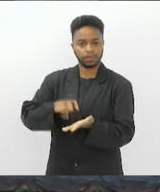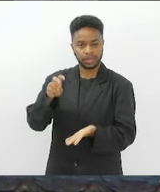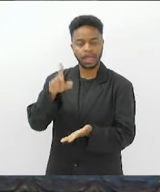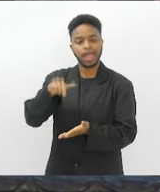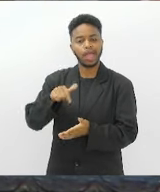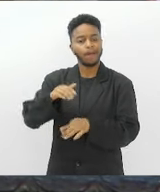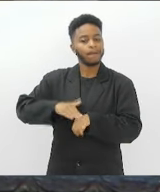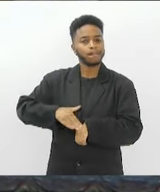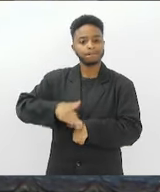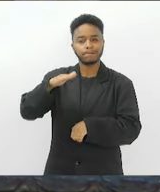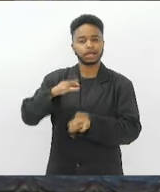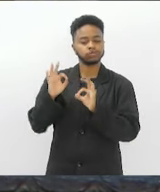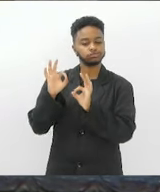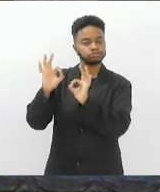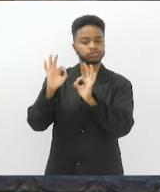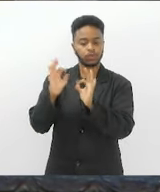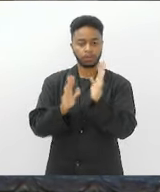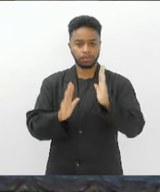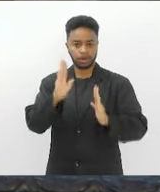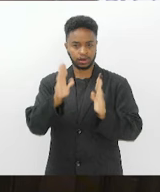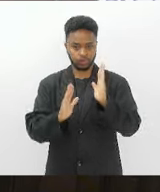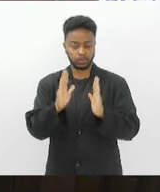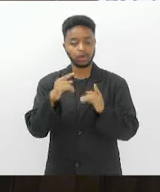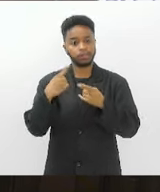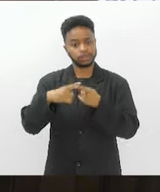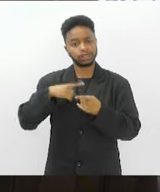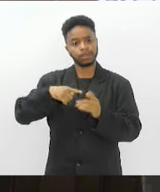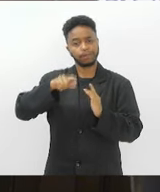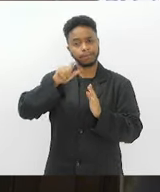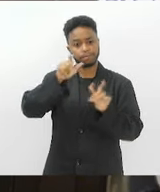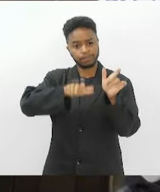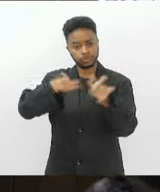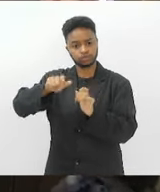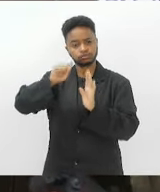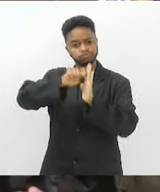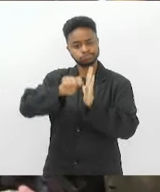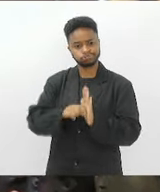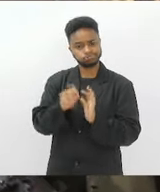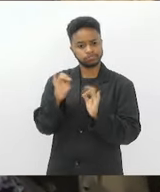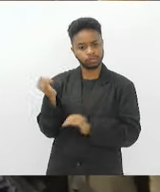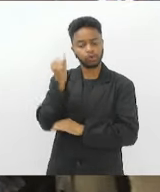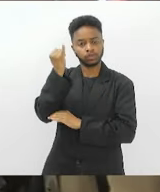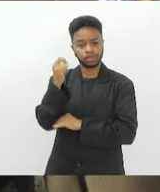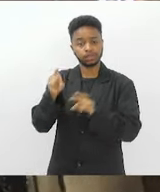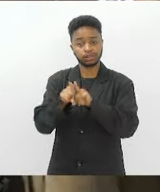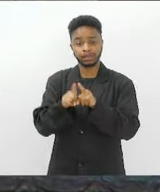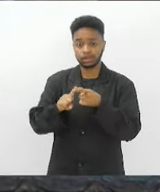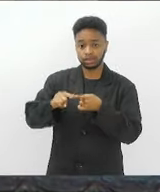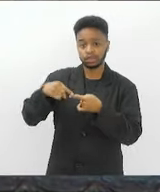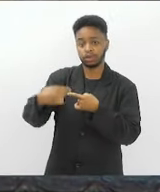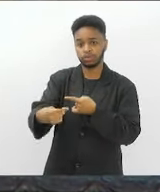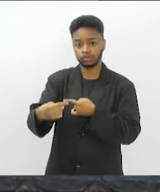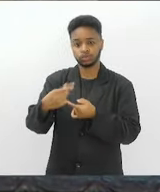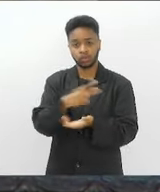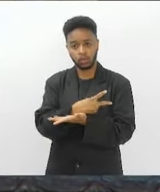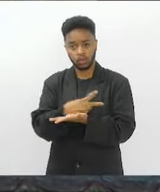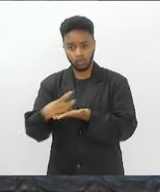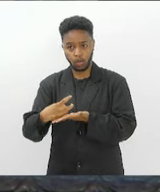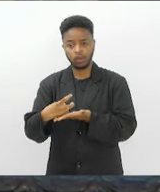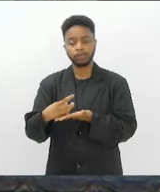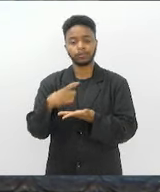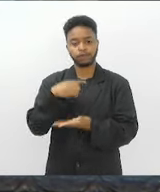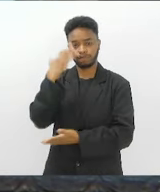mais sofisticado, com grandes redatores. O mais famoso deles, depois, logo após o golpe, ganha uma